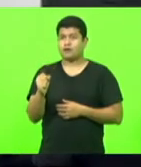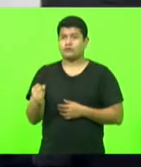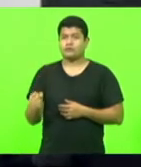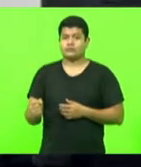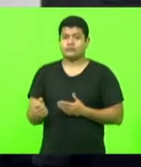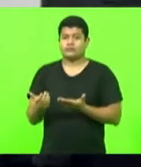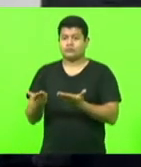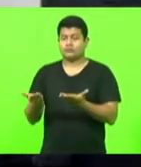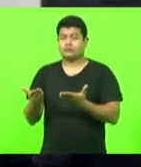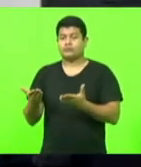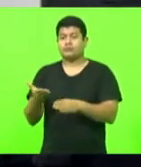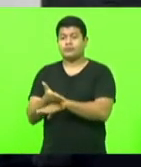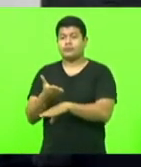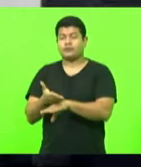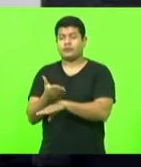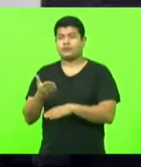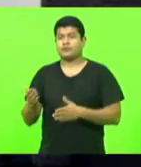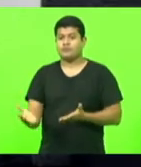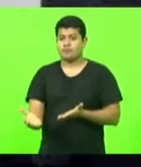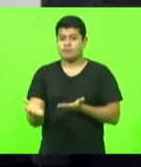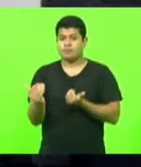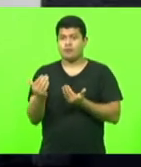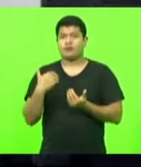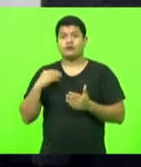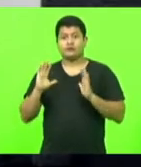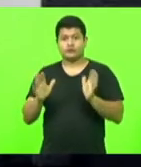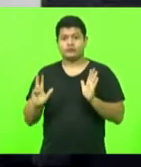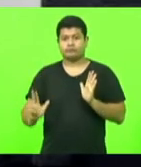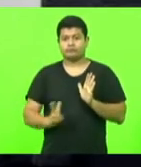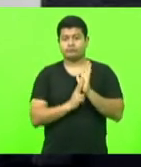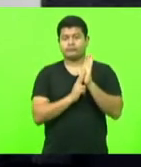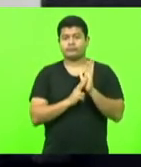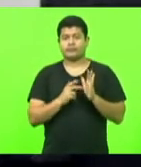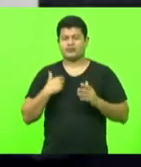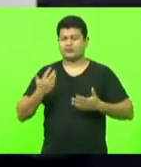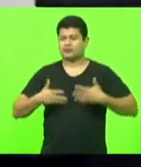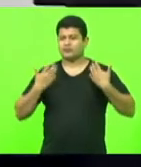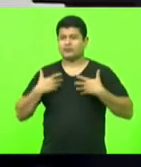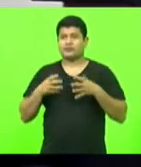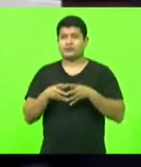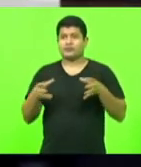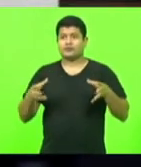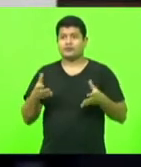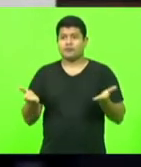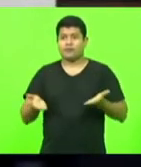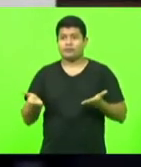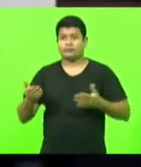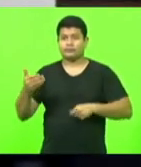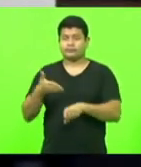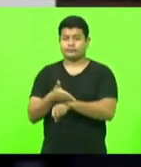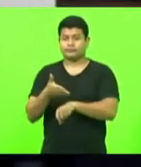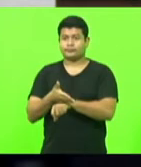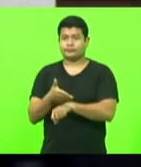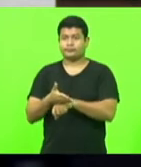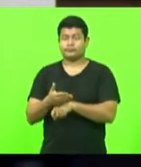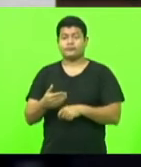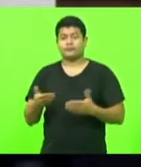Dizer que é uma alegria, né? Ontem já tomaram posse aqui, mas é uma alegria muito grande tê-los aqui hoje, participando dessa